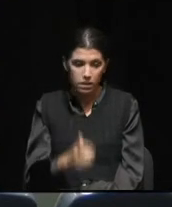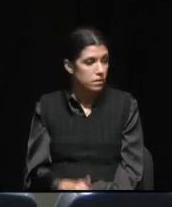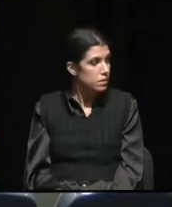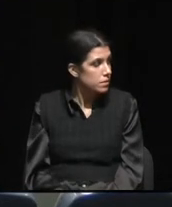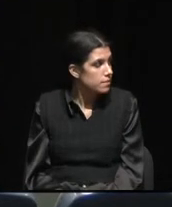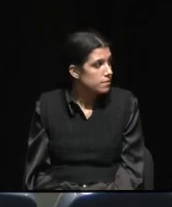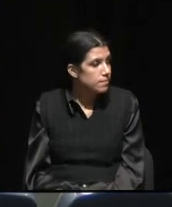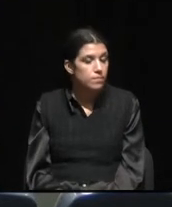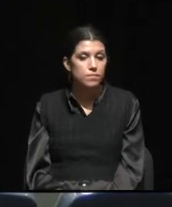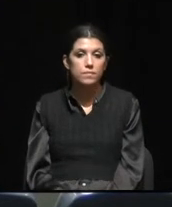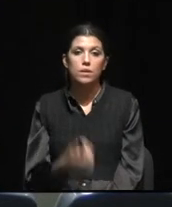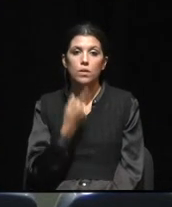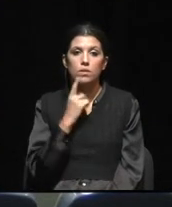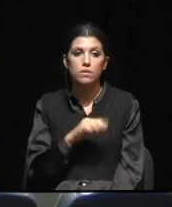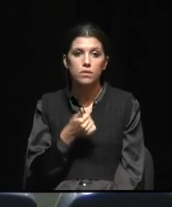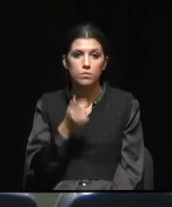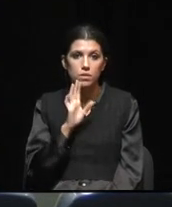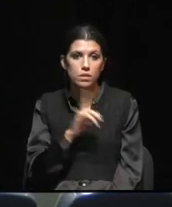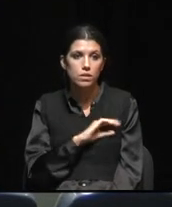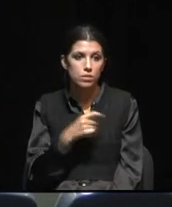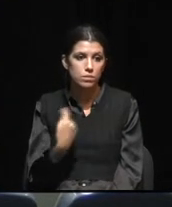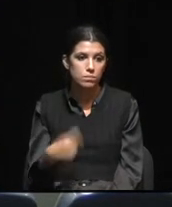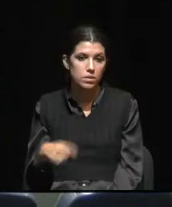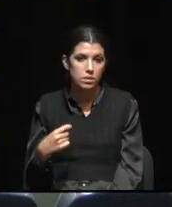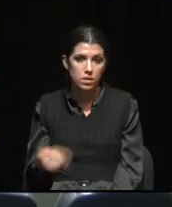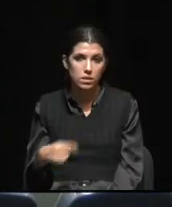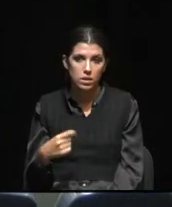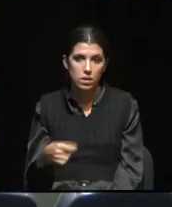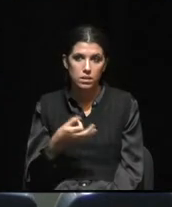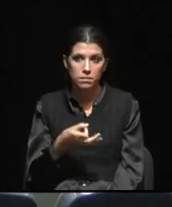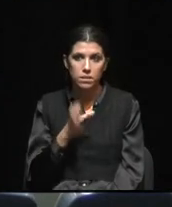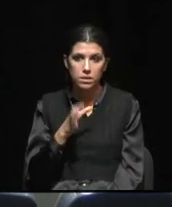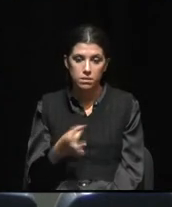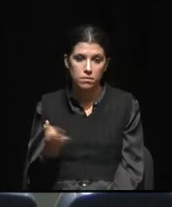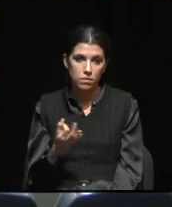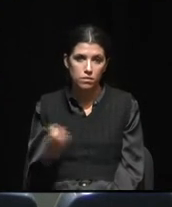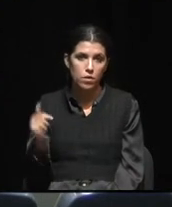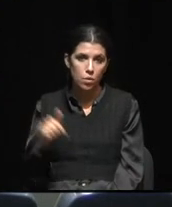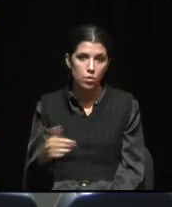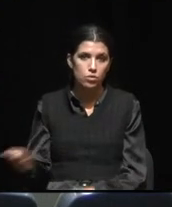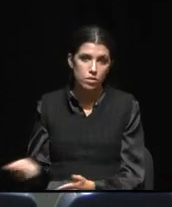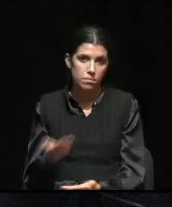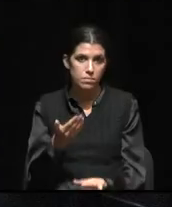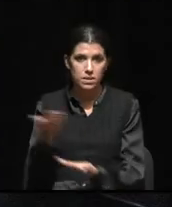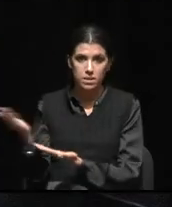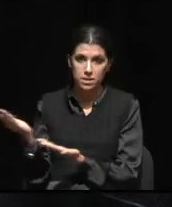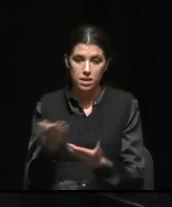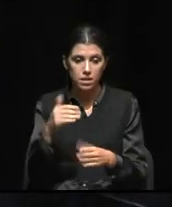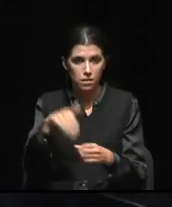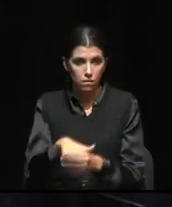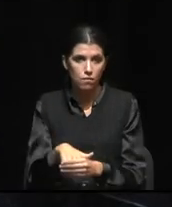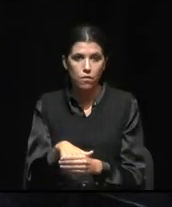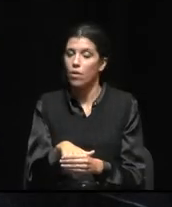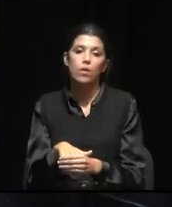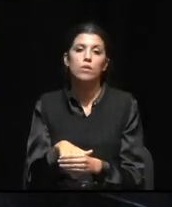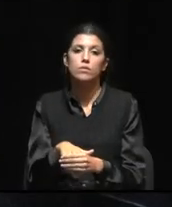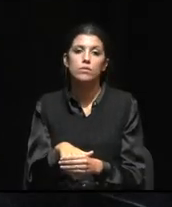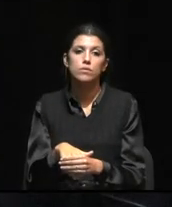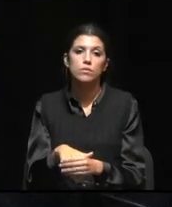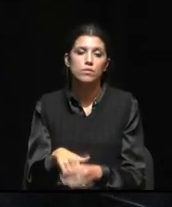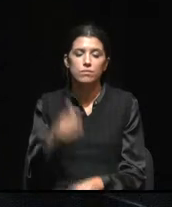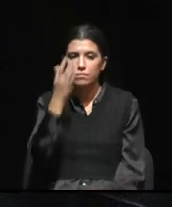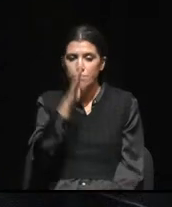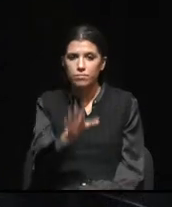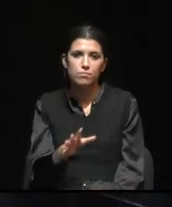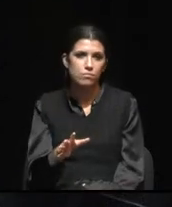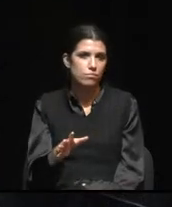Lopes mais uma vez Boa tarde senhora Presidente o PCP apresenta hoje um voto que condena